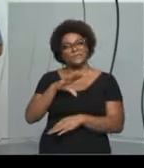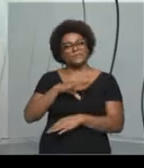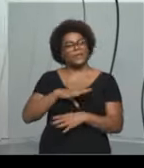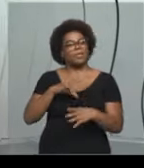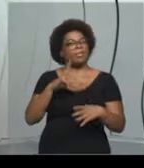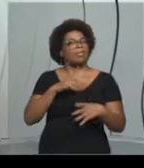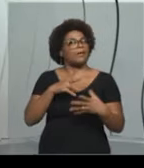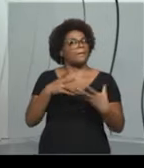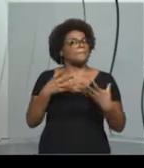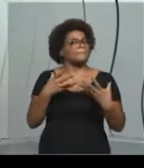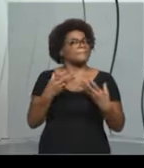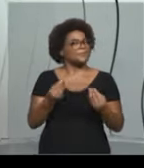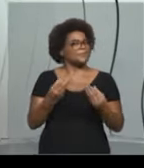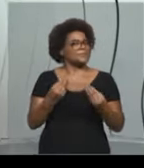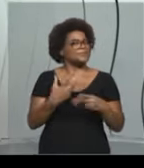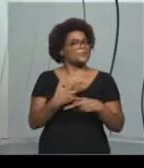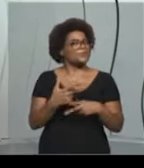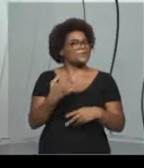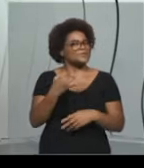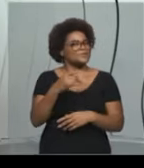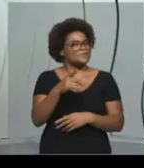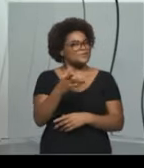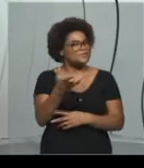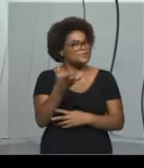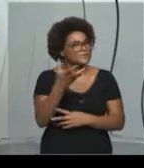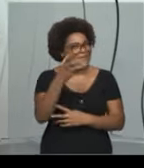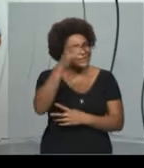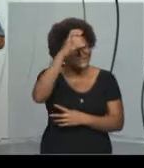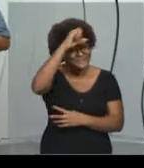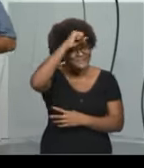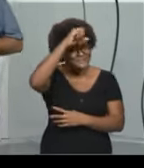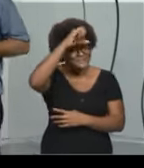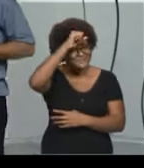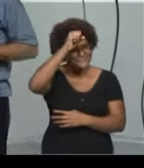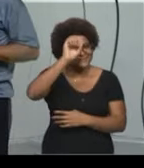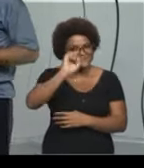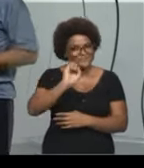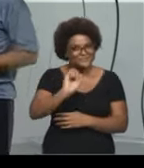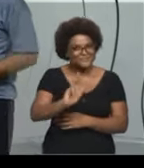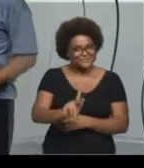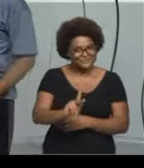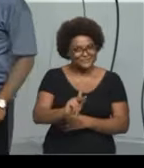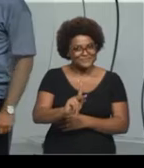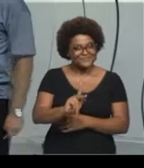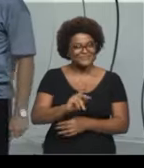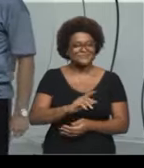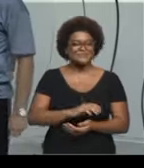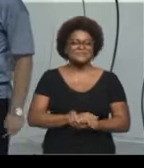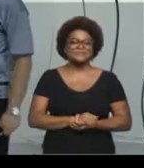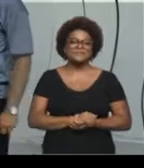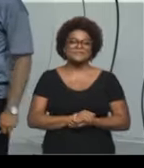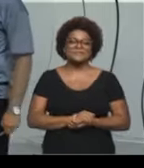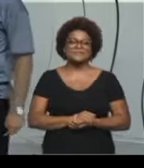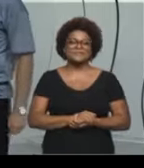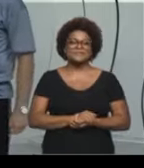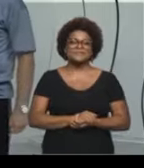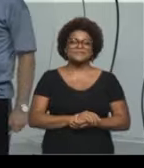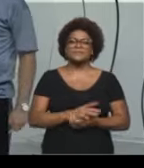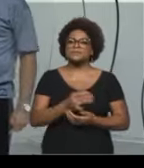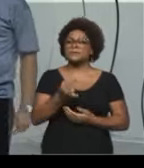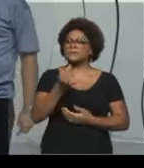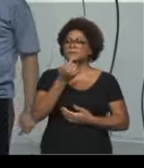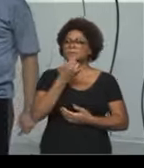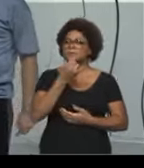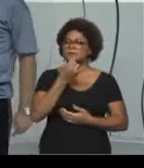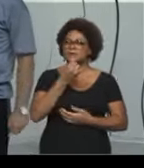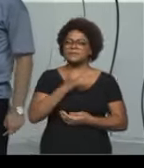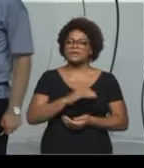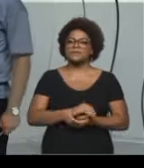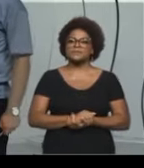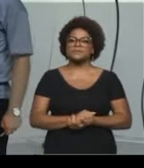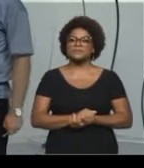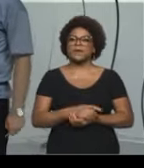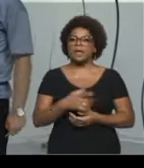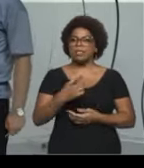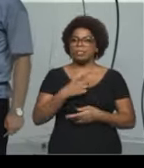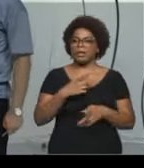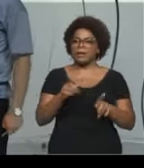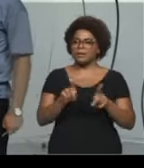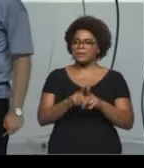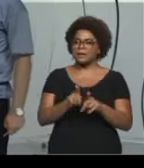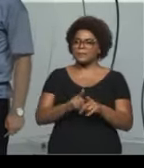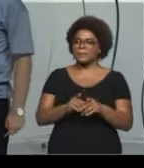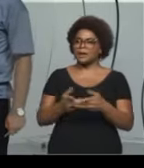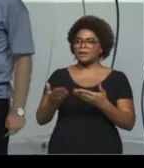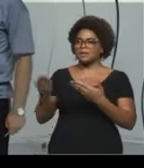quiser aprender, né? E nós vamos então usar como laboratório, né? Então, por exemplo, né, eu trouxe aqui um programa para